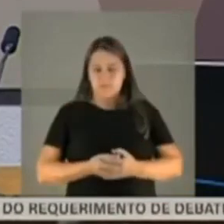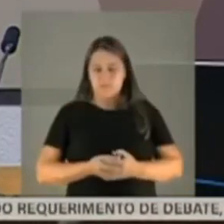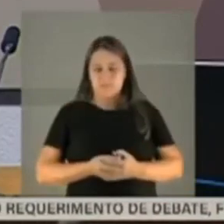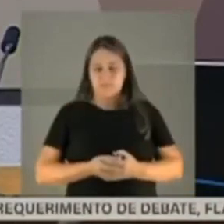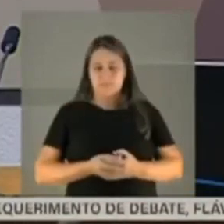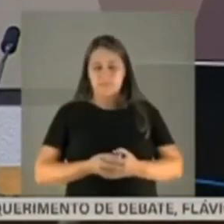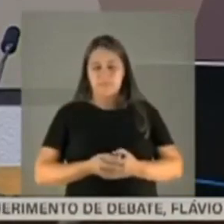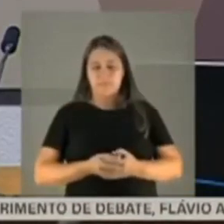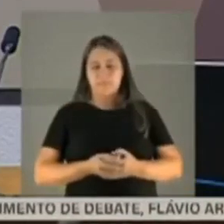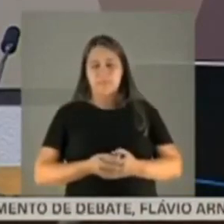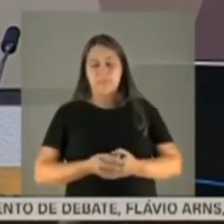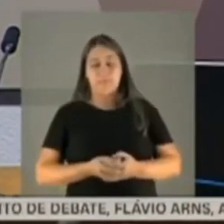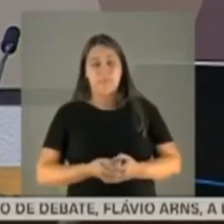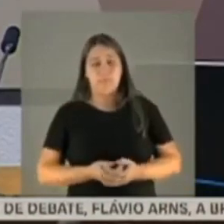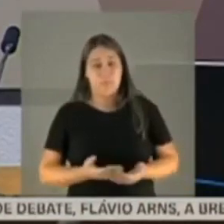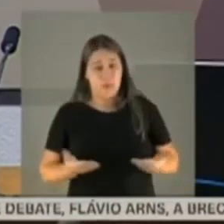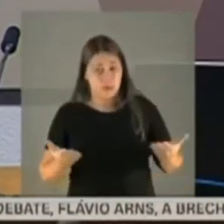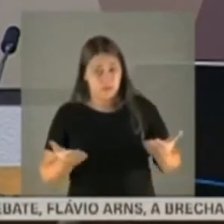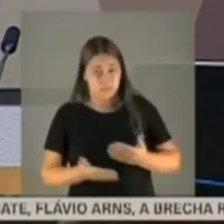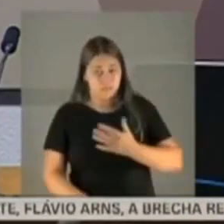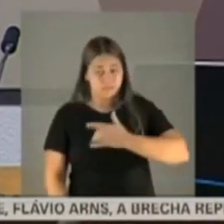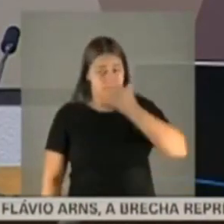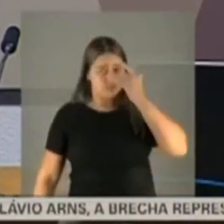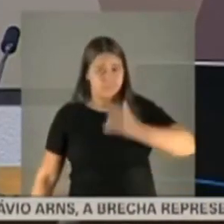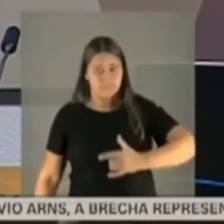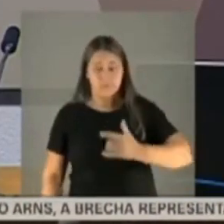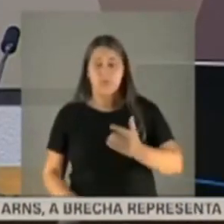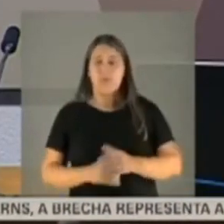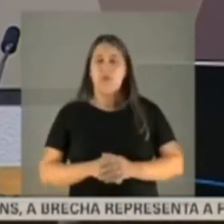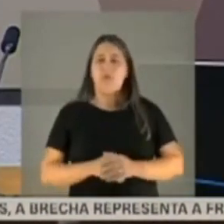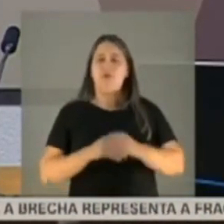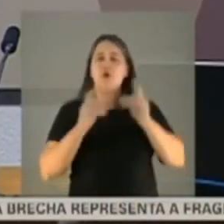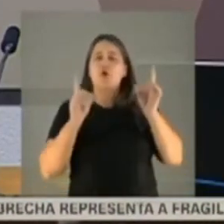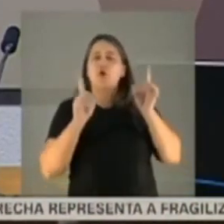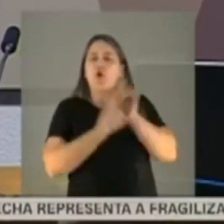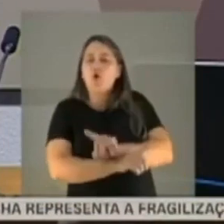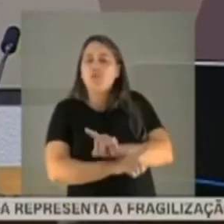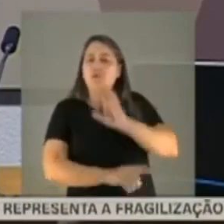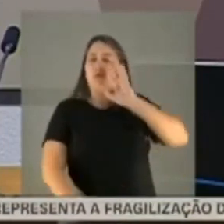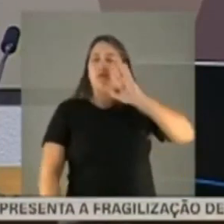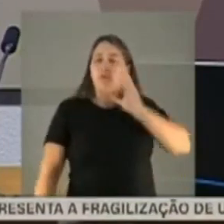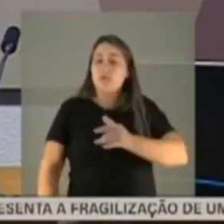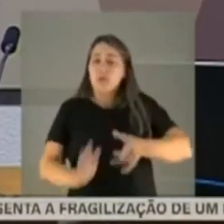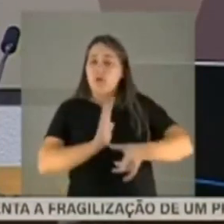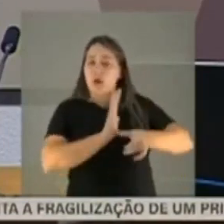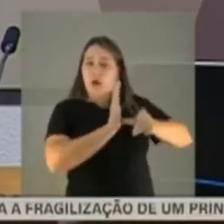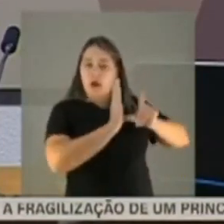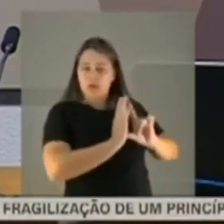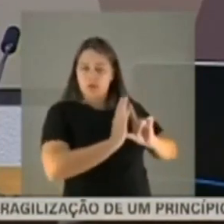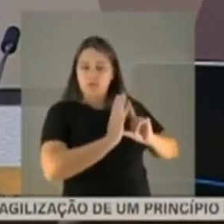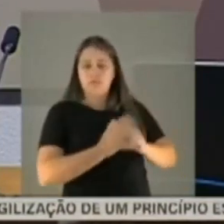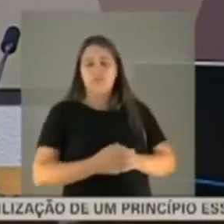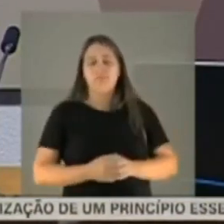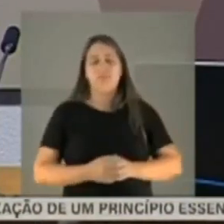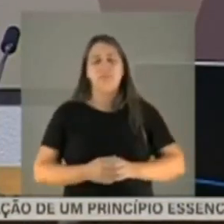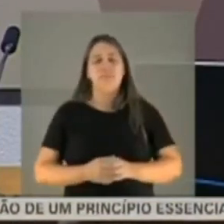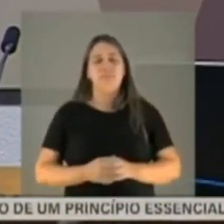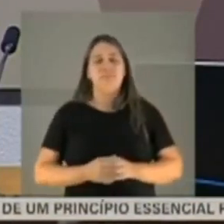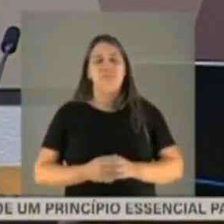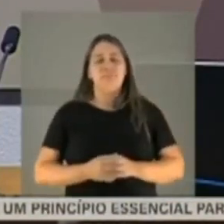A posição de Sua Excelência contradiz, inclusive, decisão anterior que ele